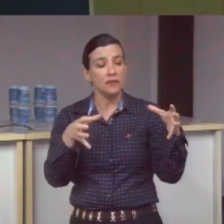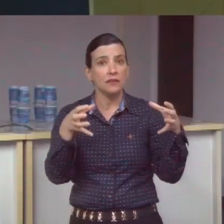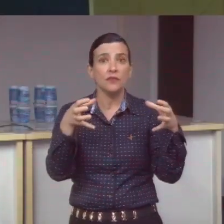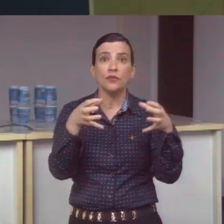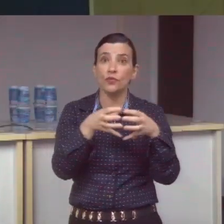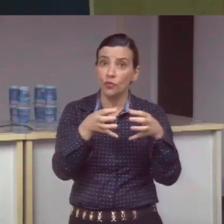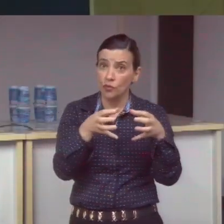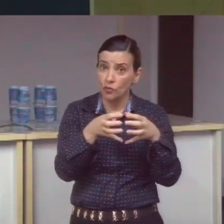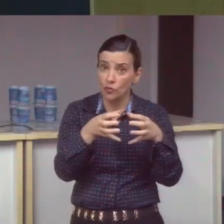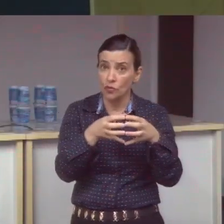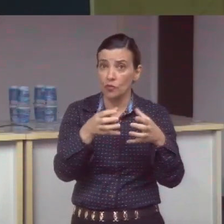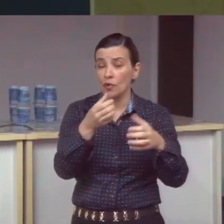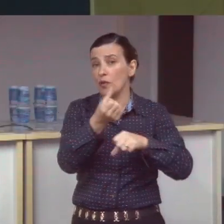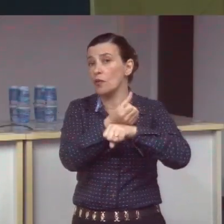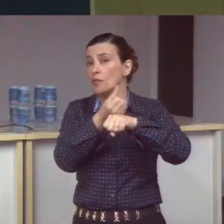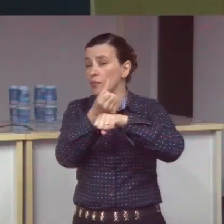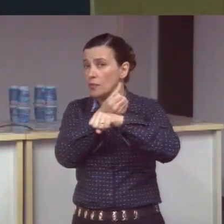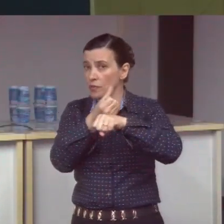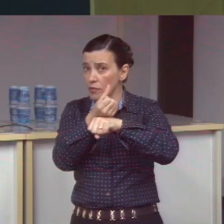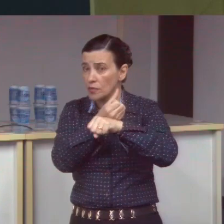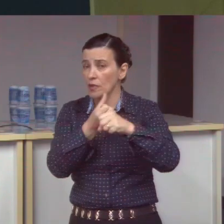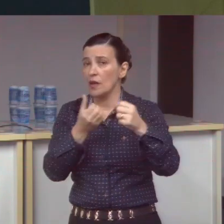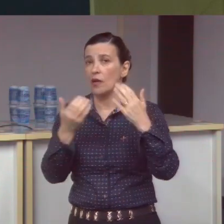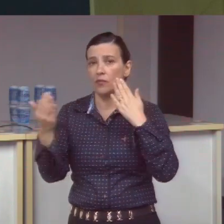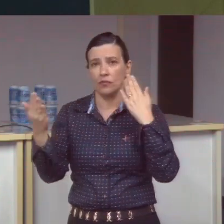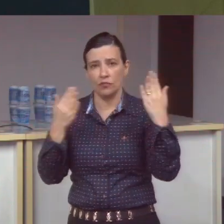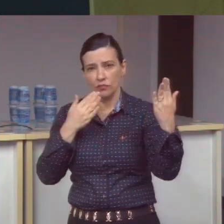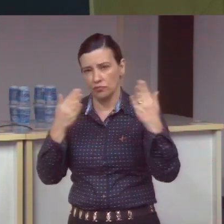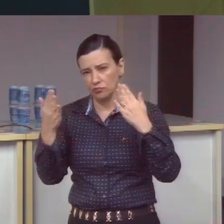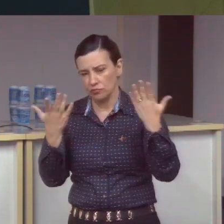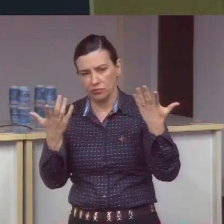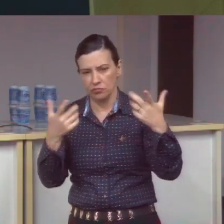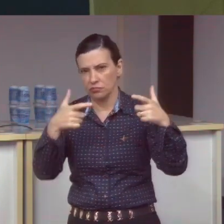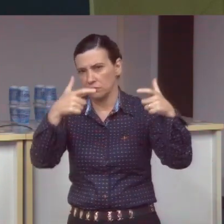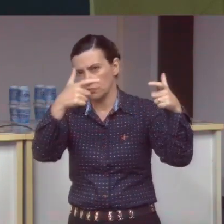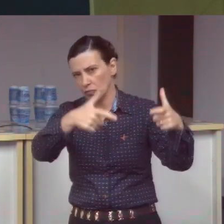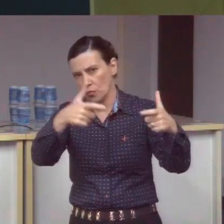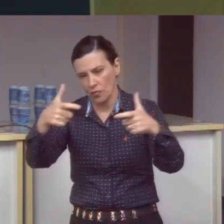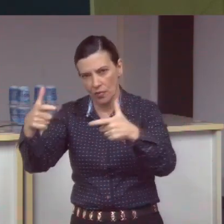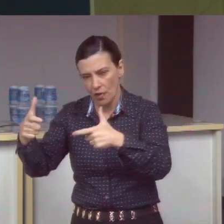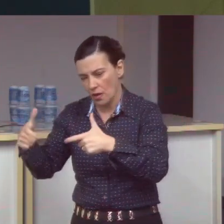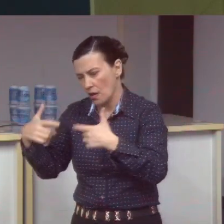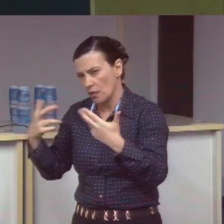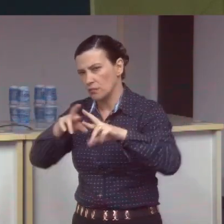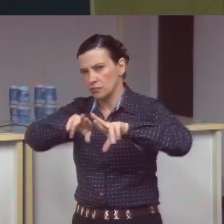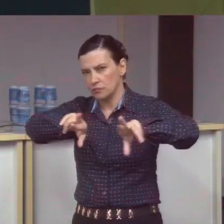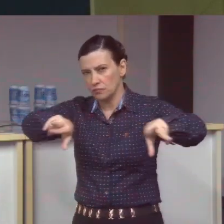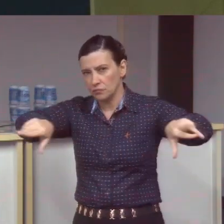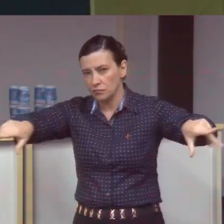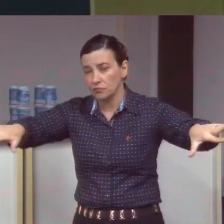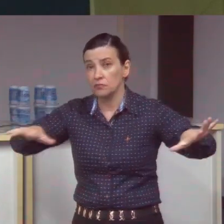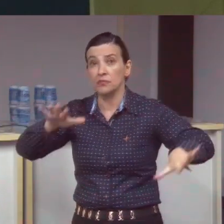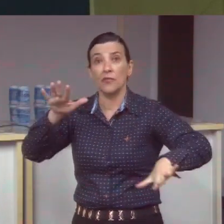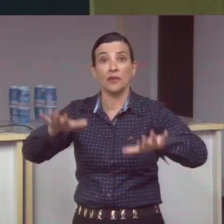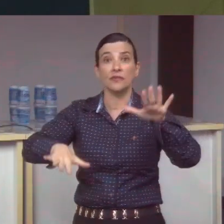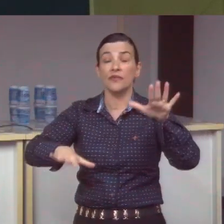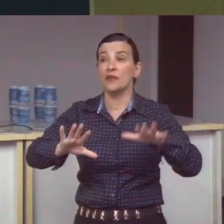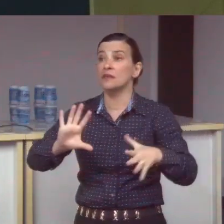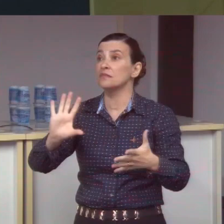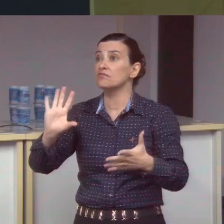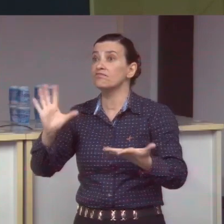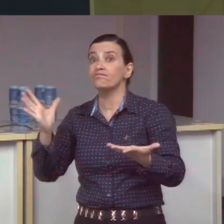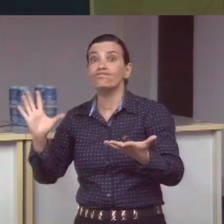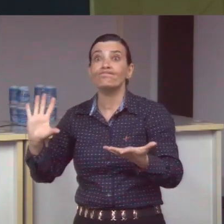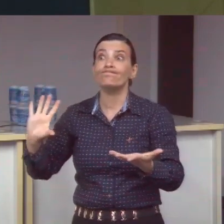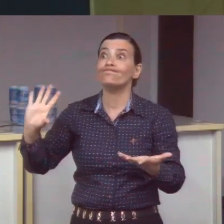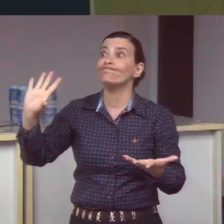da psicologia de um determinado local, uma cidade, uma comunidade, e eles são pegos meio de surpresa. E